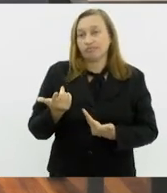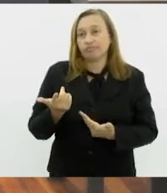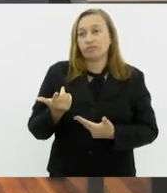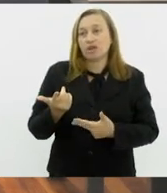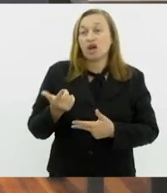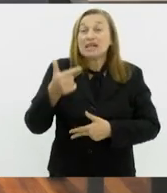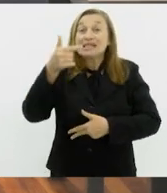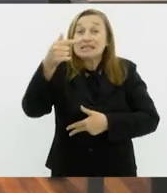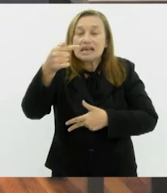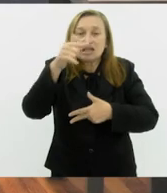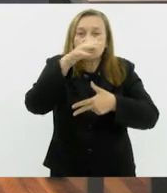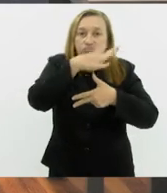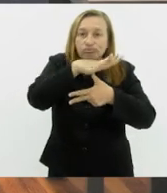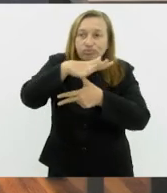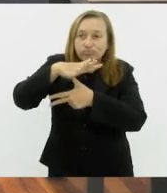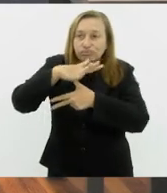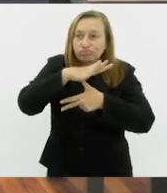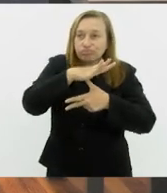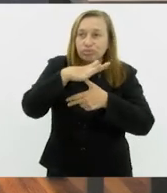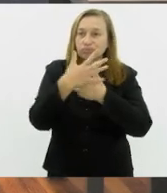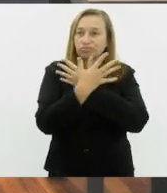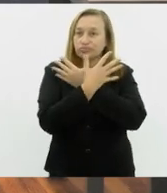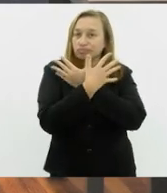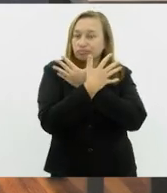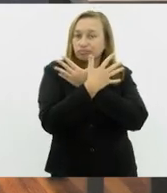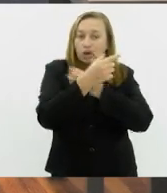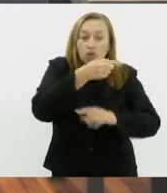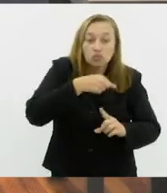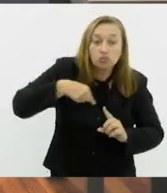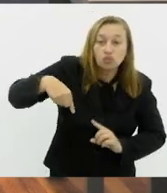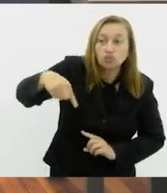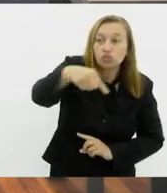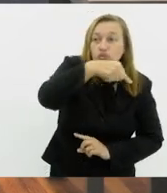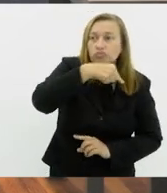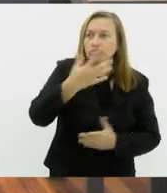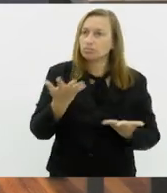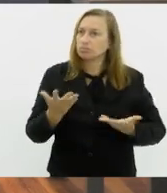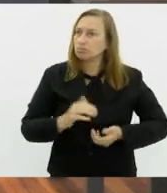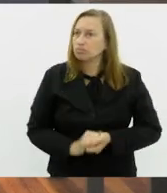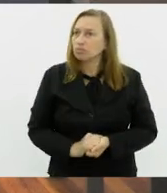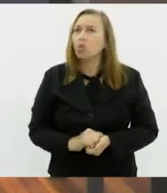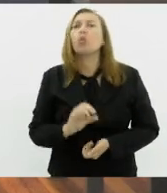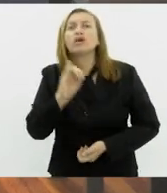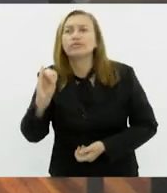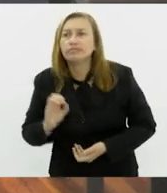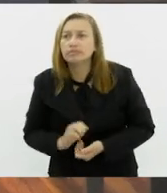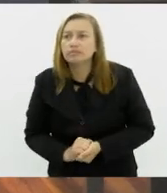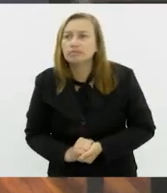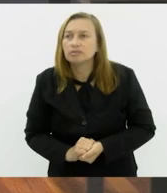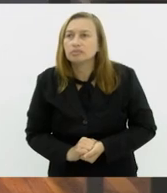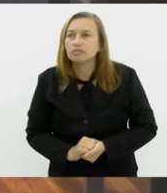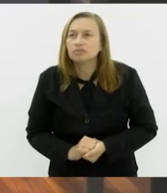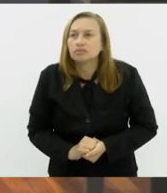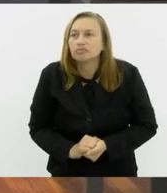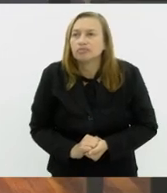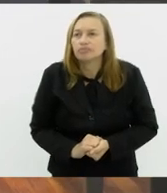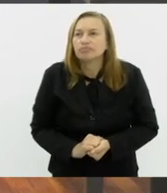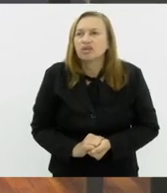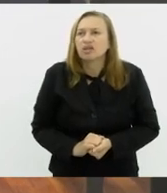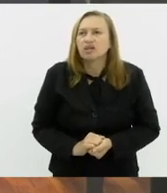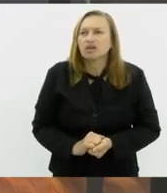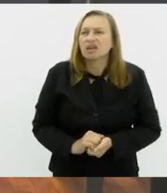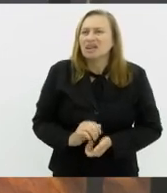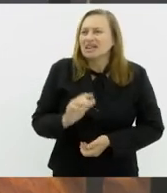isso, 7 aeronaves voando em torno do Cristo. Oi? Não, em fila indiana